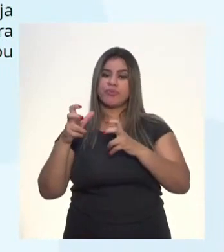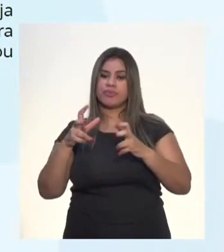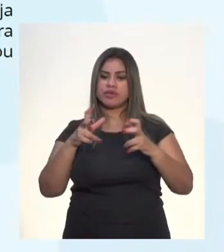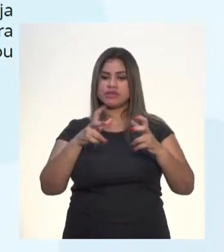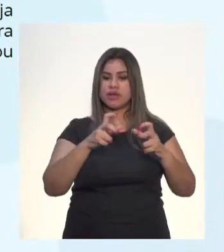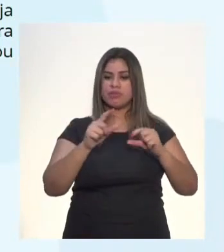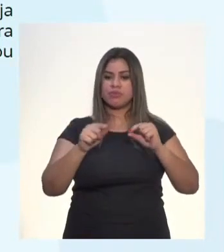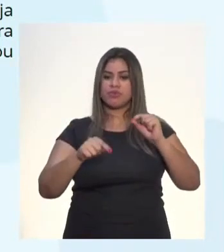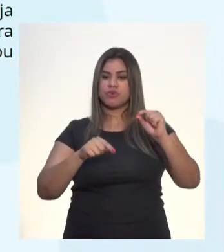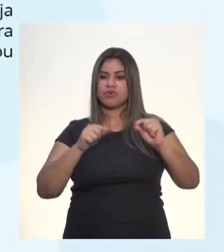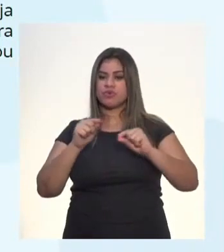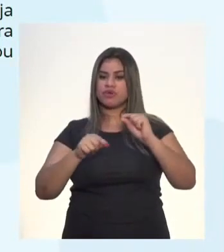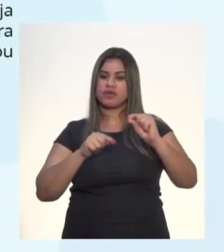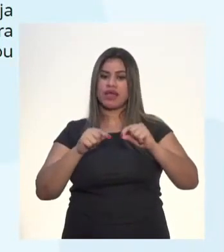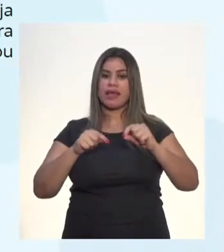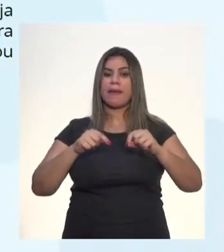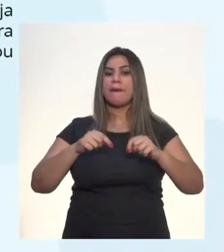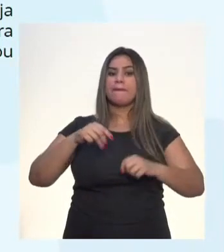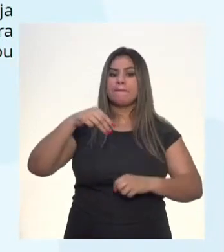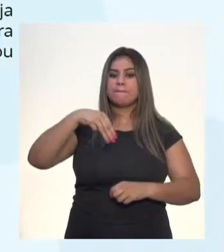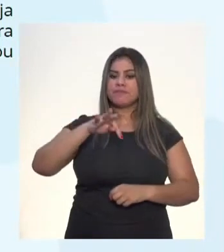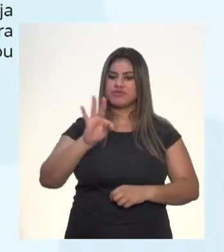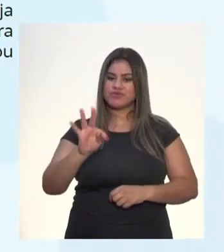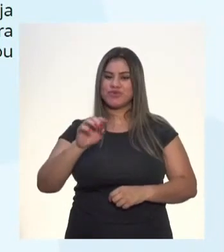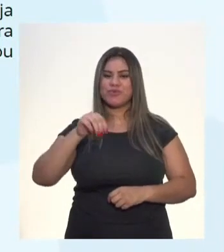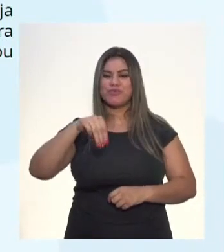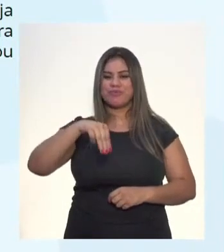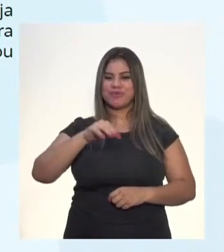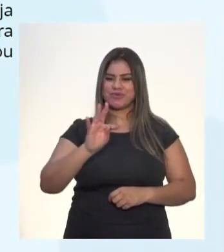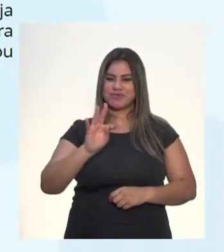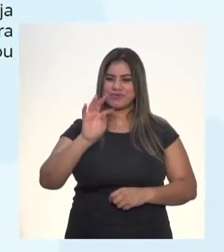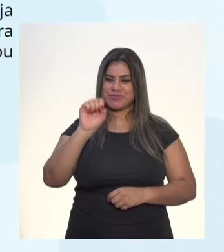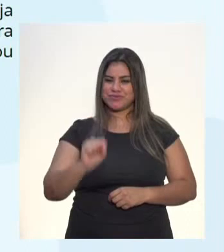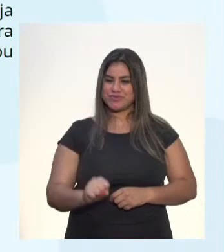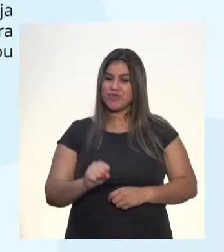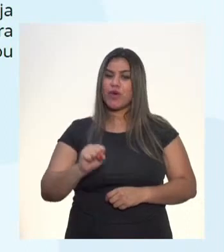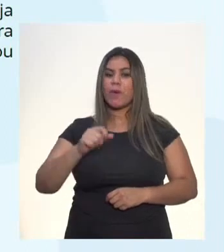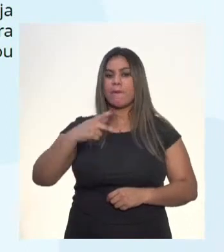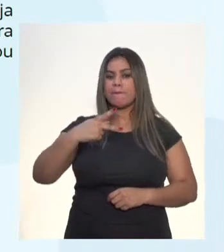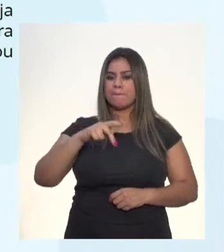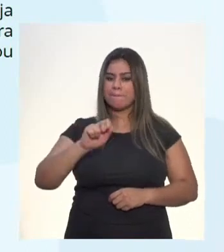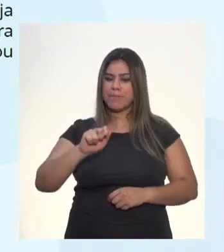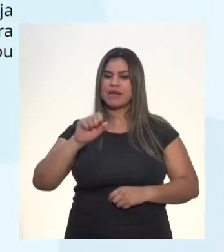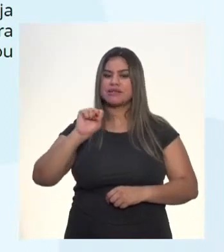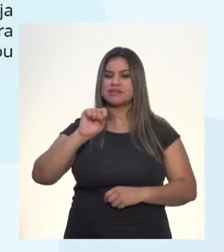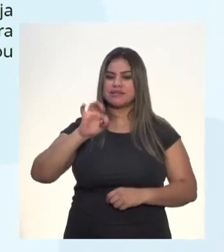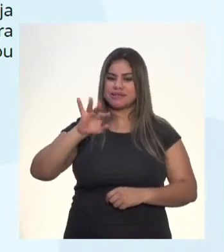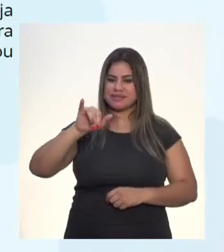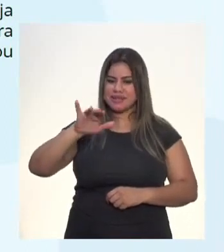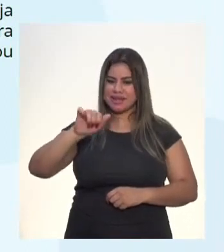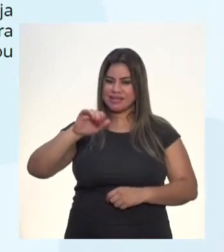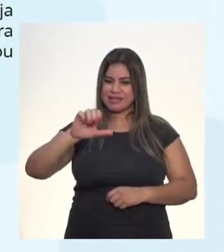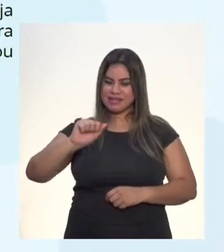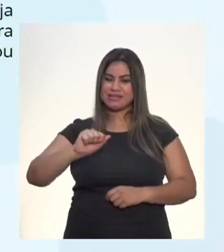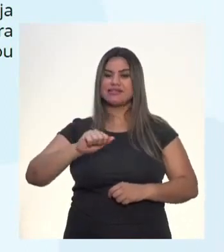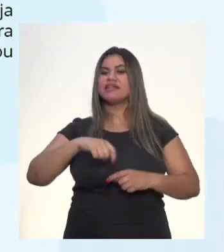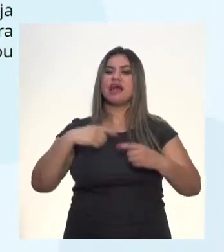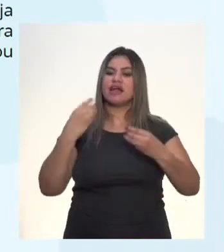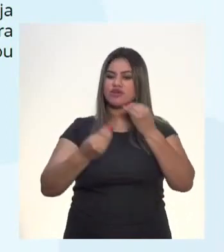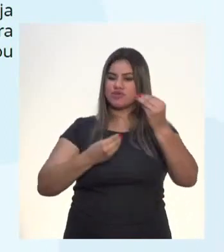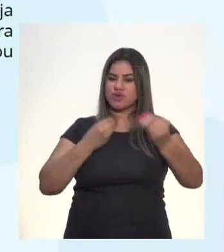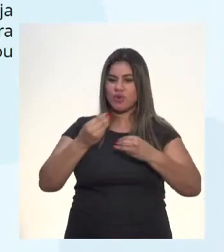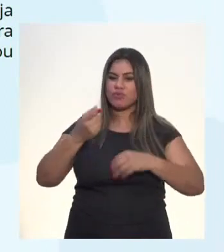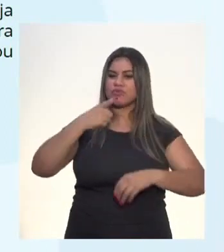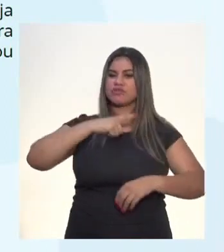ó, Mato Grosso do Sul, Goiás, Minas Gerais, Paraná, Santa Catarina e Rio Grande do Sul, a gente